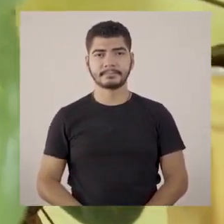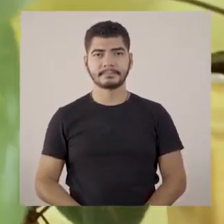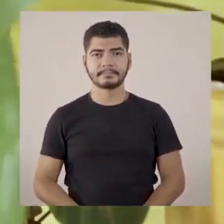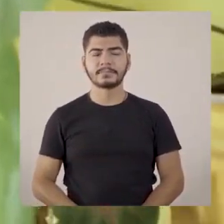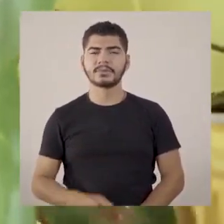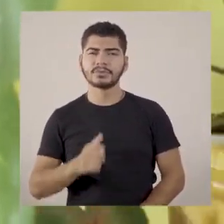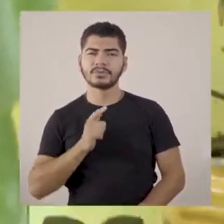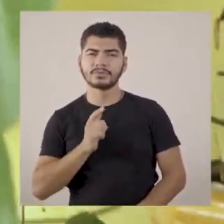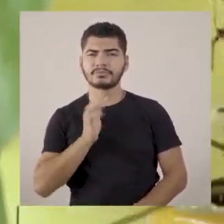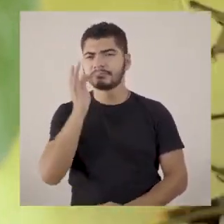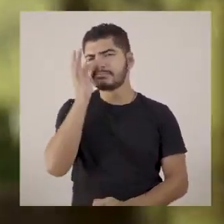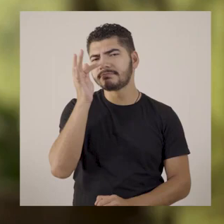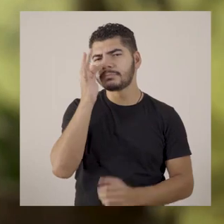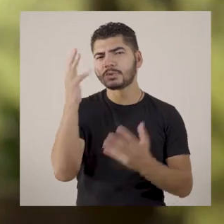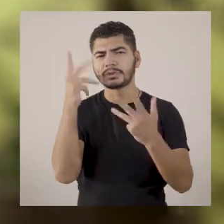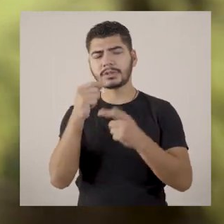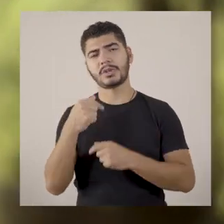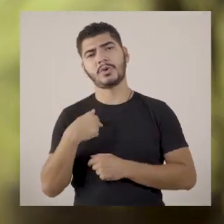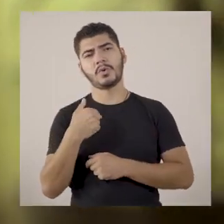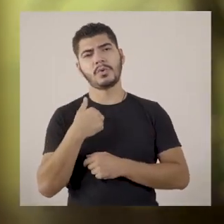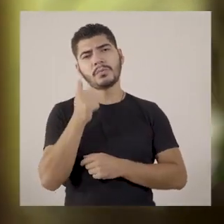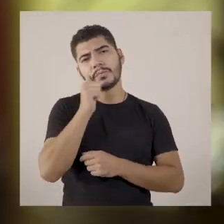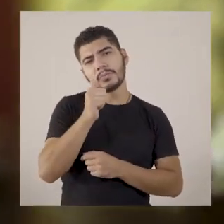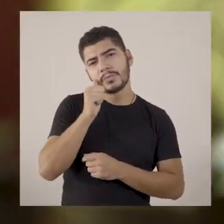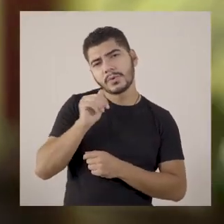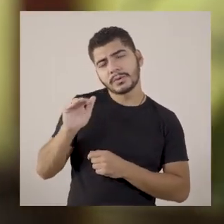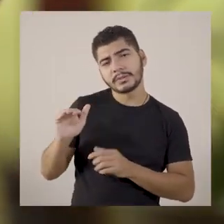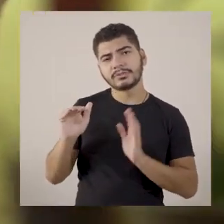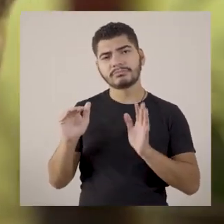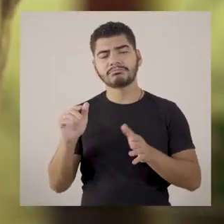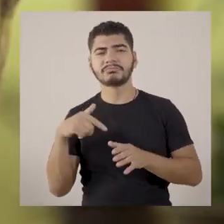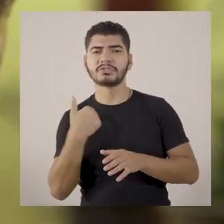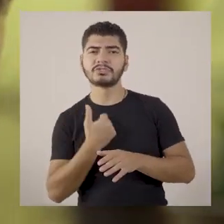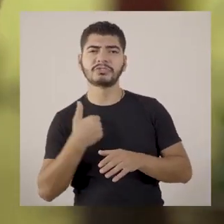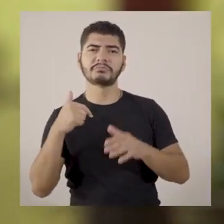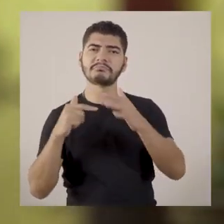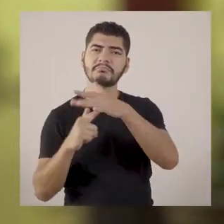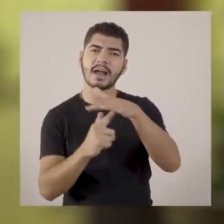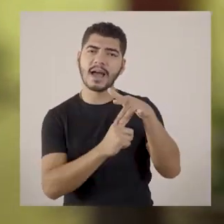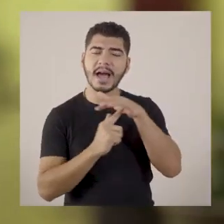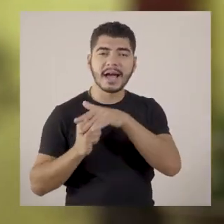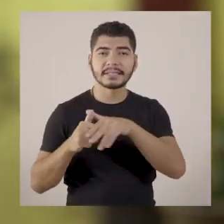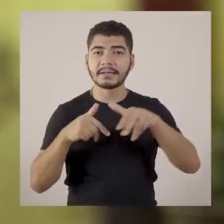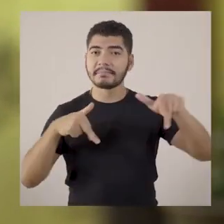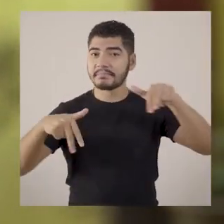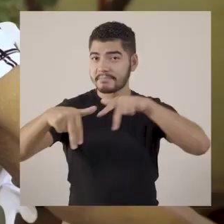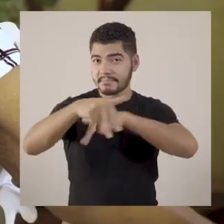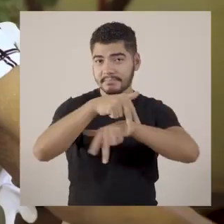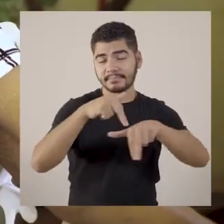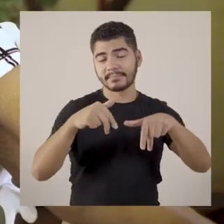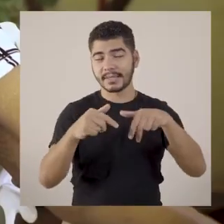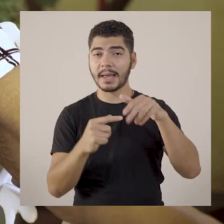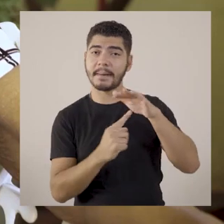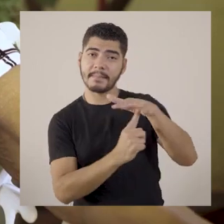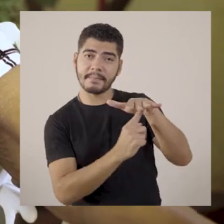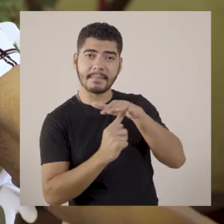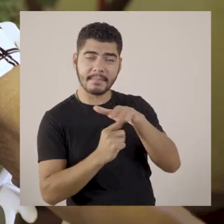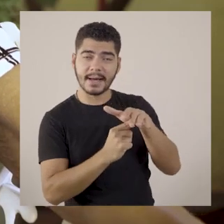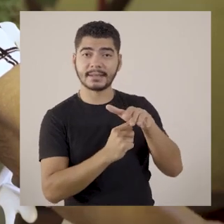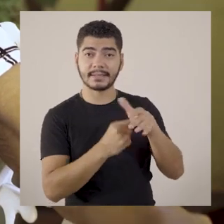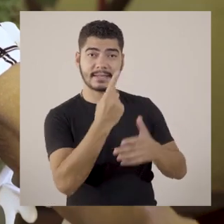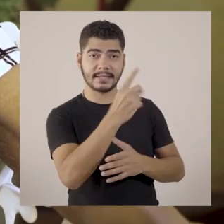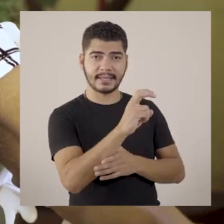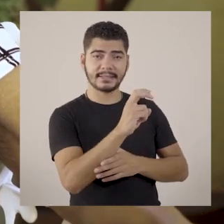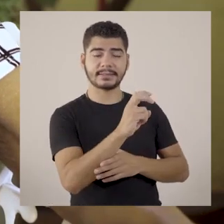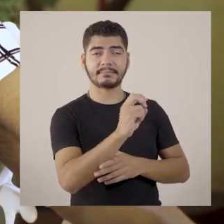As florzinhas bem bonitinhas. Eu já tava mocinha já quando a gente ia namorar na praça. Na Praça 15, do lado da